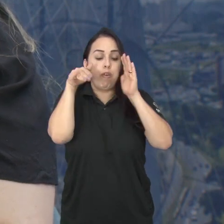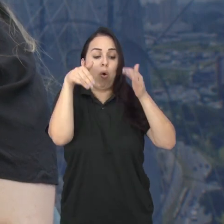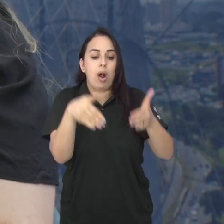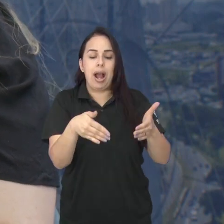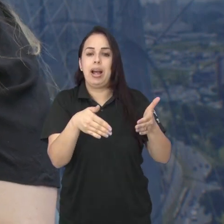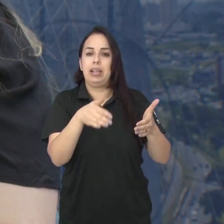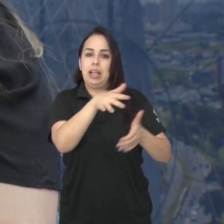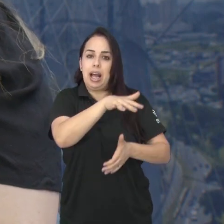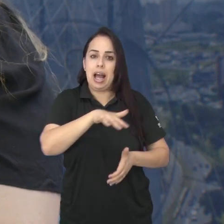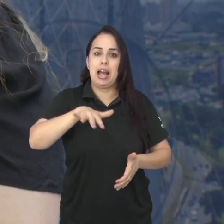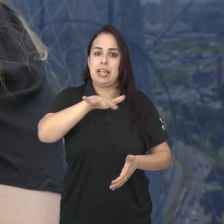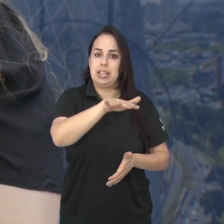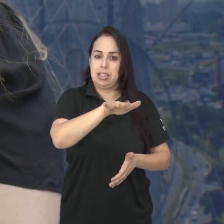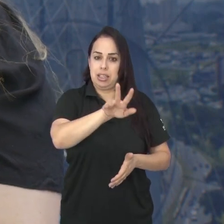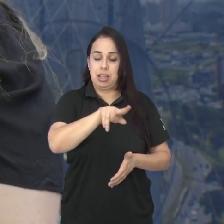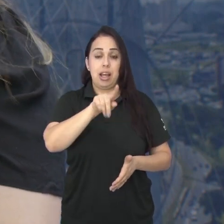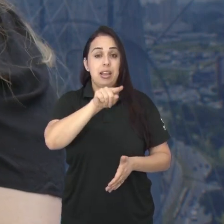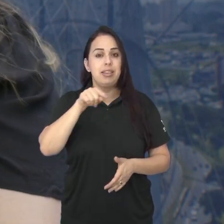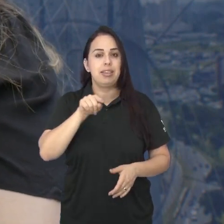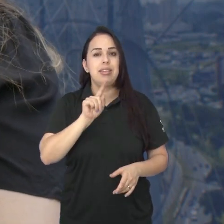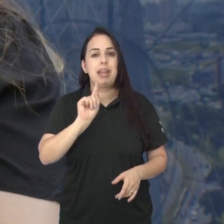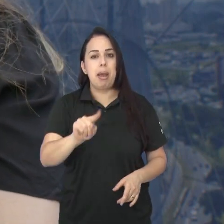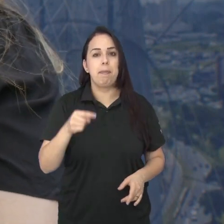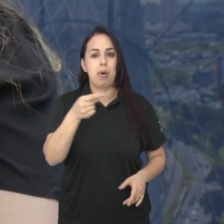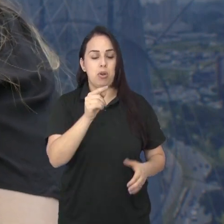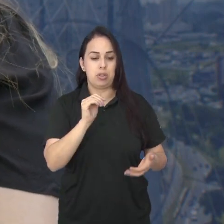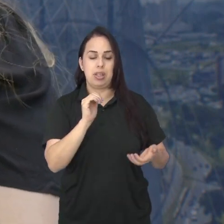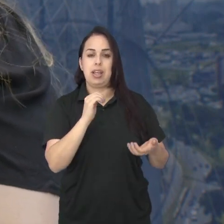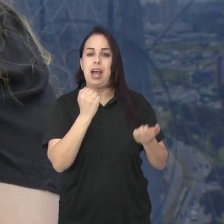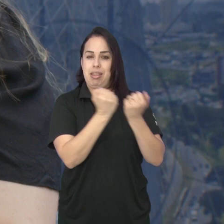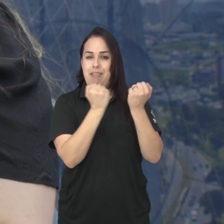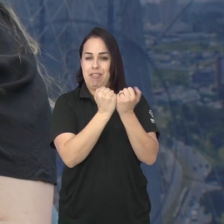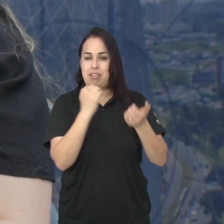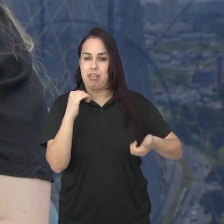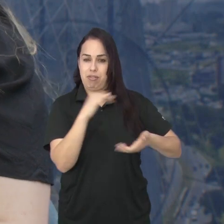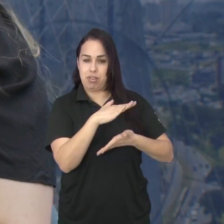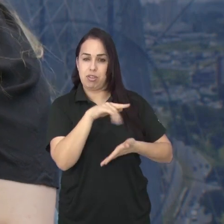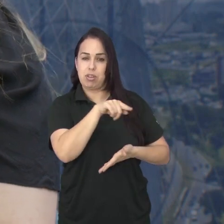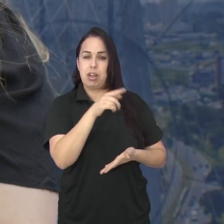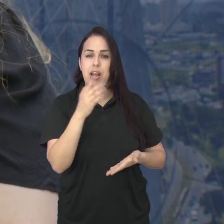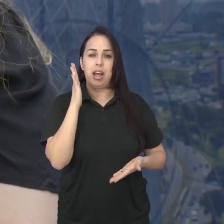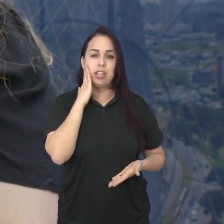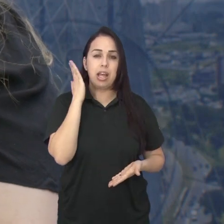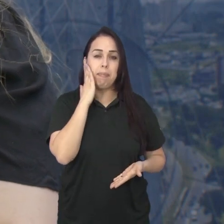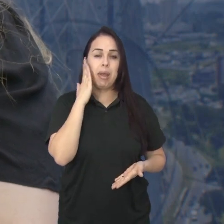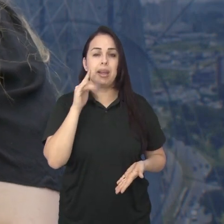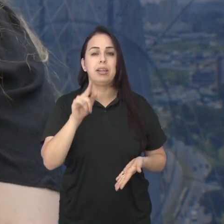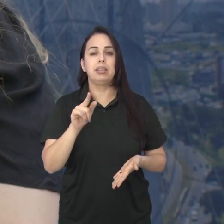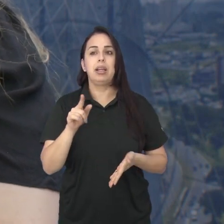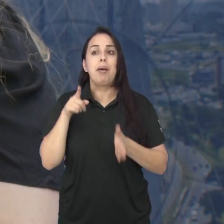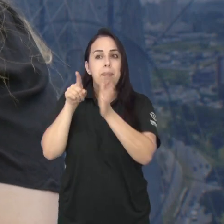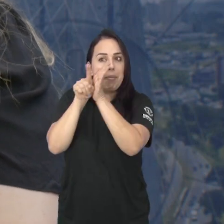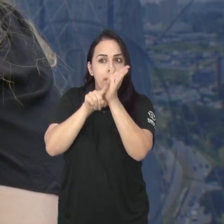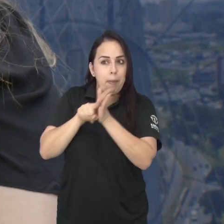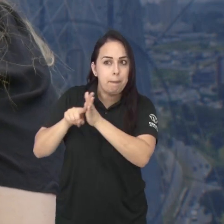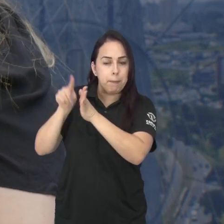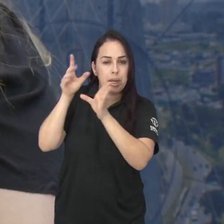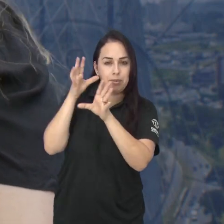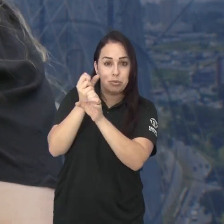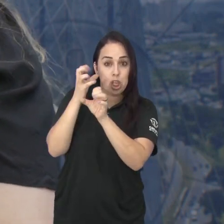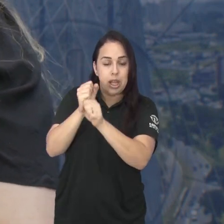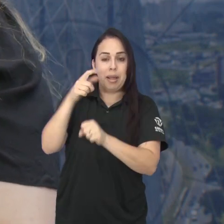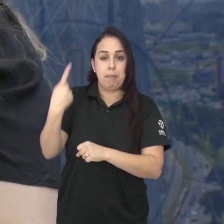para ser usada posteriormente pela Defesa Civil para uma tomada de decisão, por exemplo, a gente precisa de dado que é